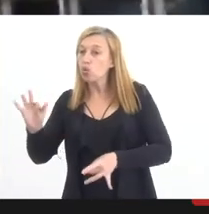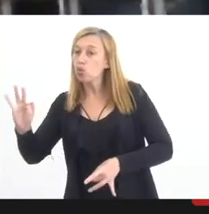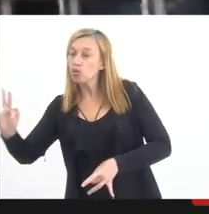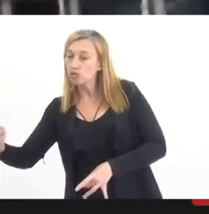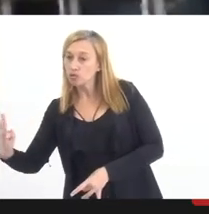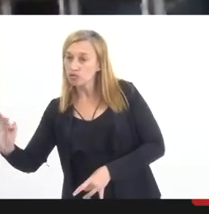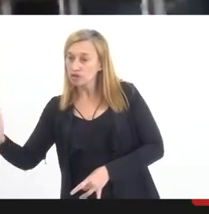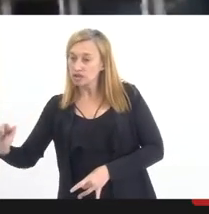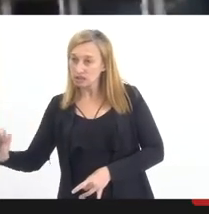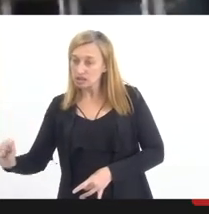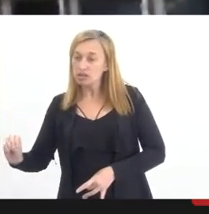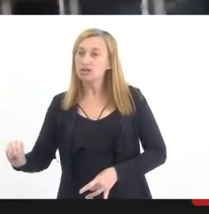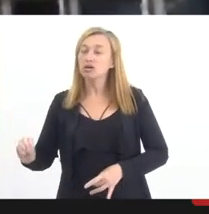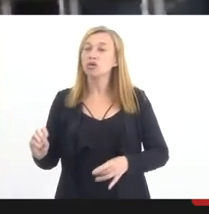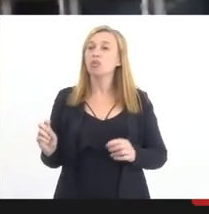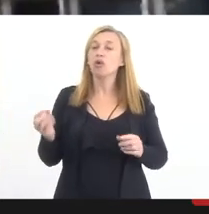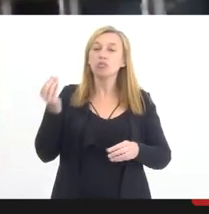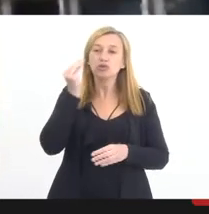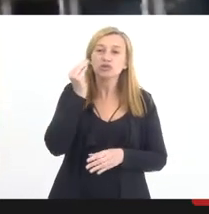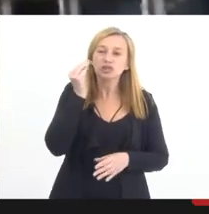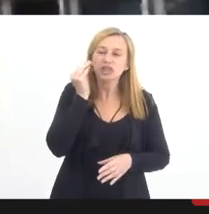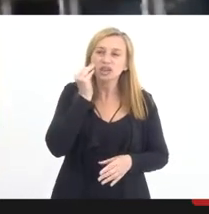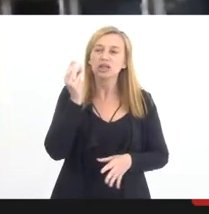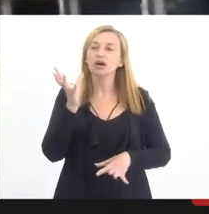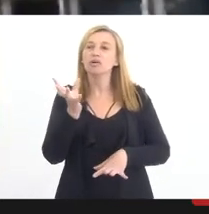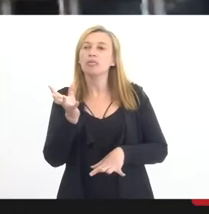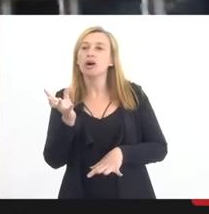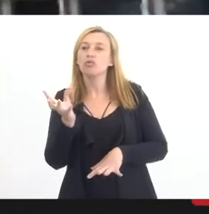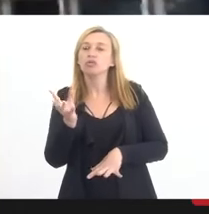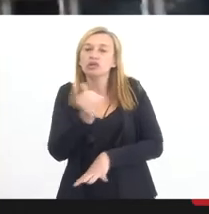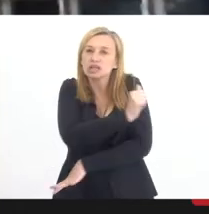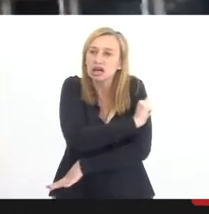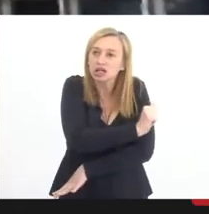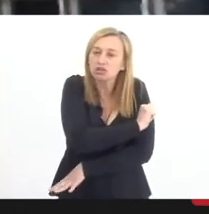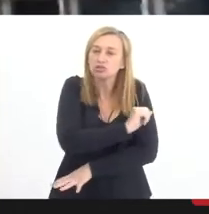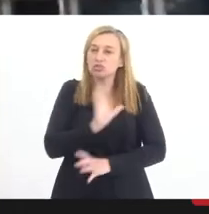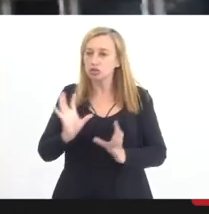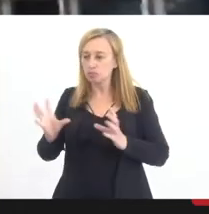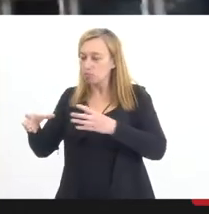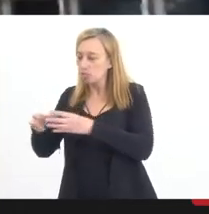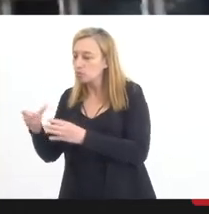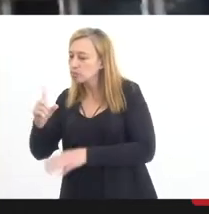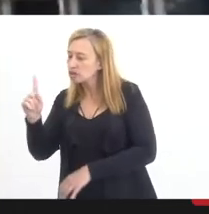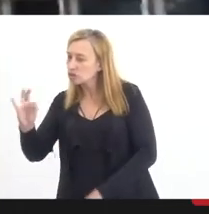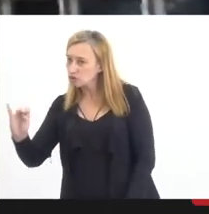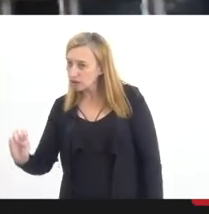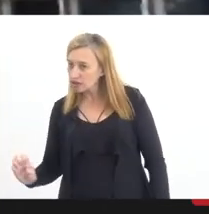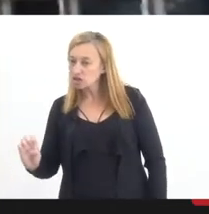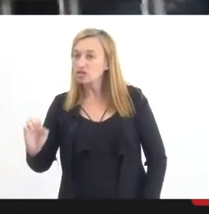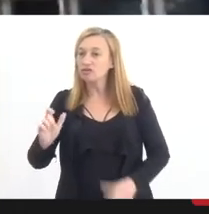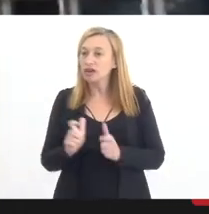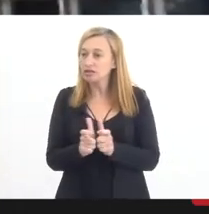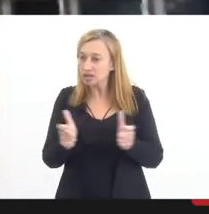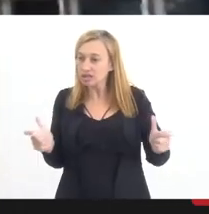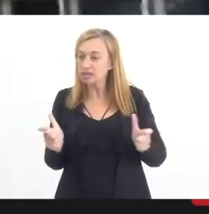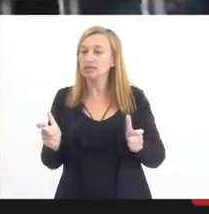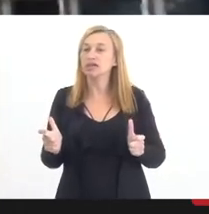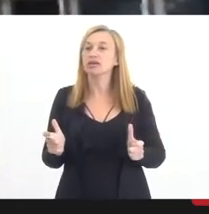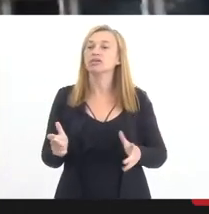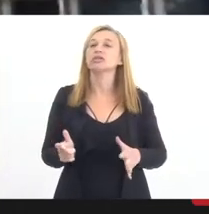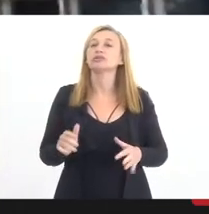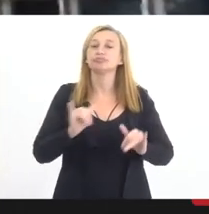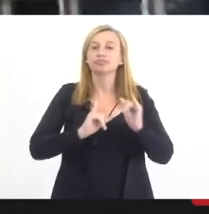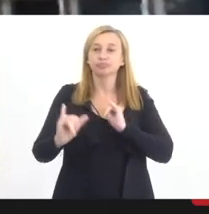as oportunidades para os alunos, para a comunidade da Zona Oeste vai aumentar. Essa é